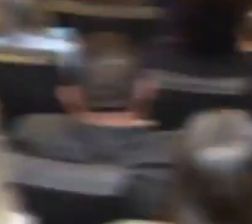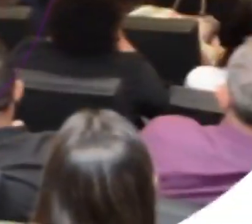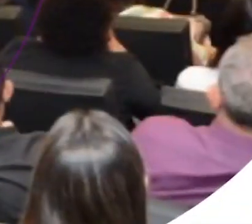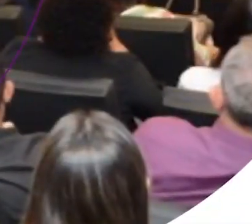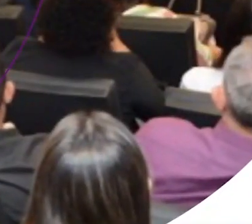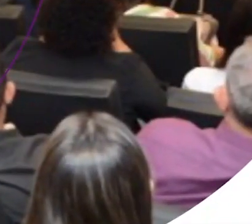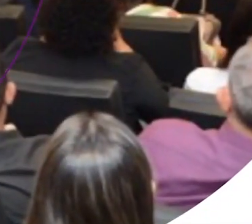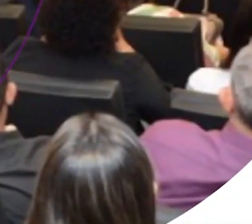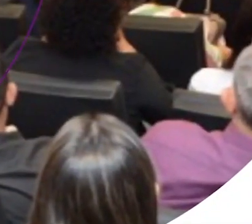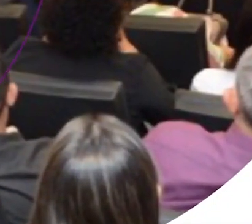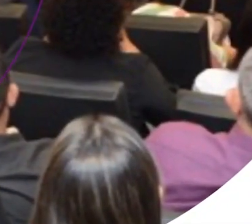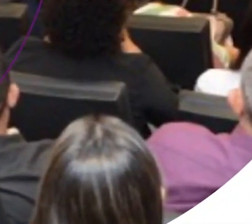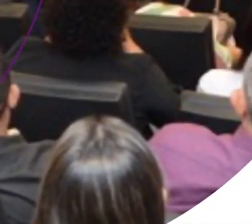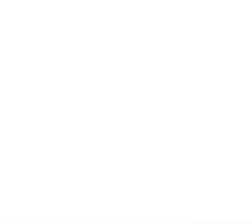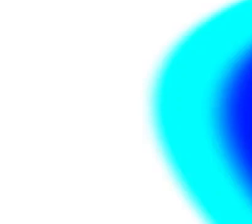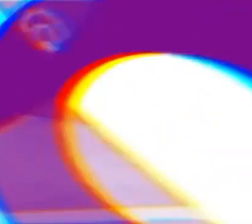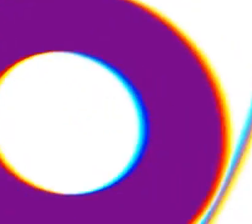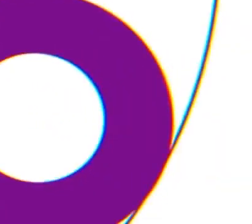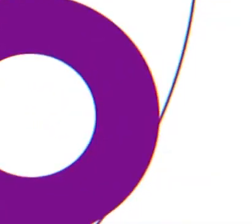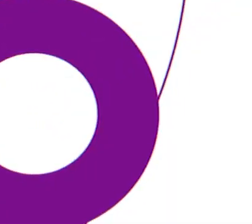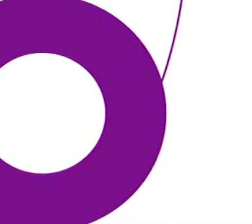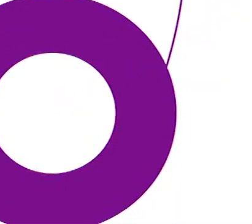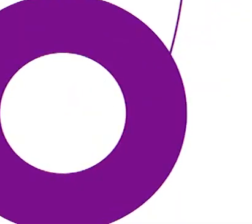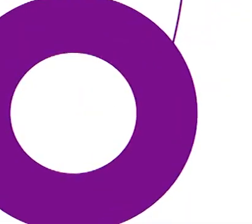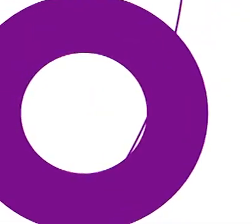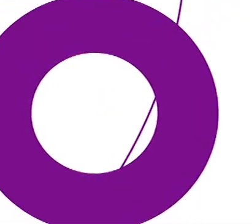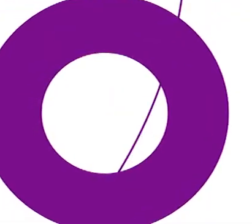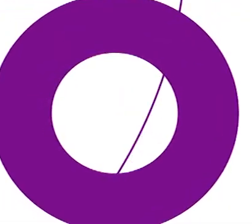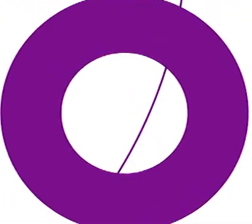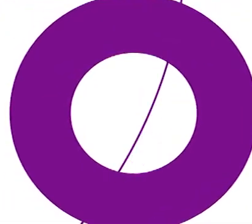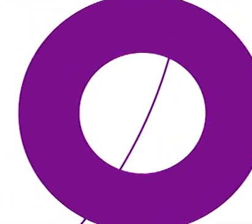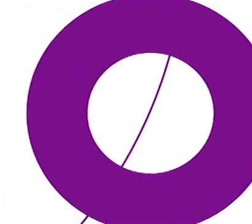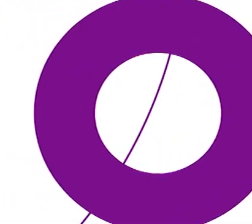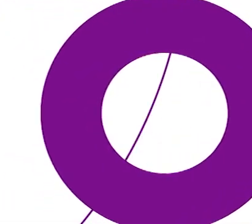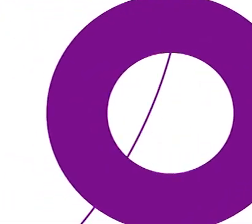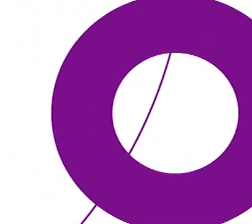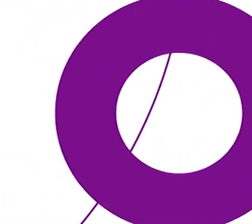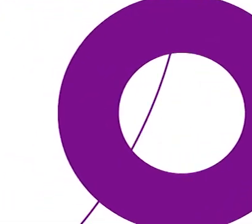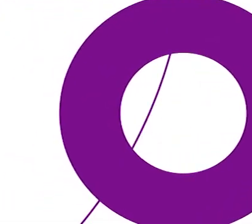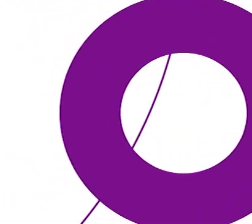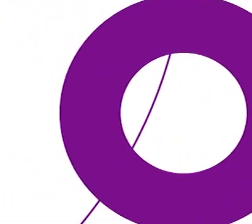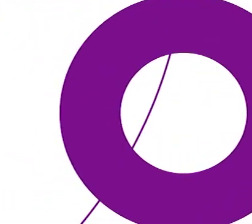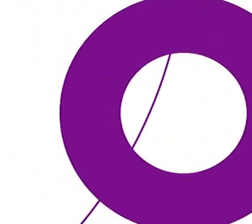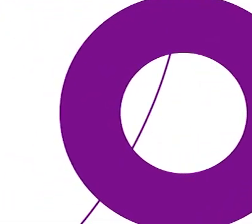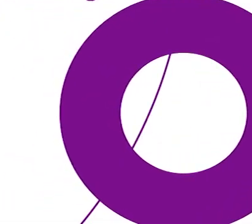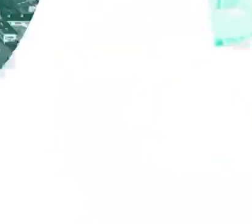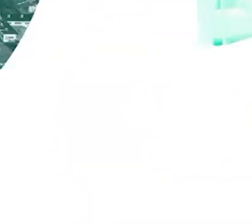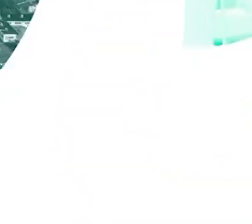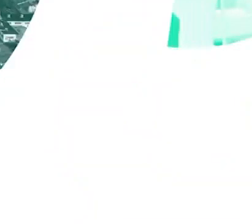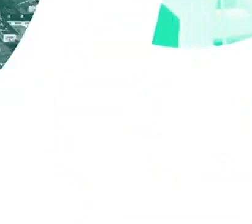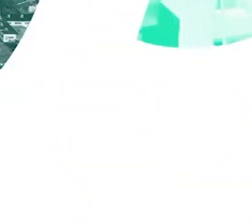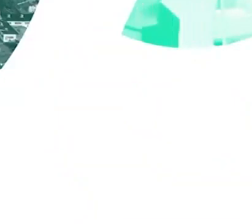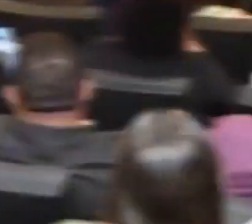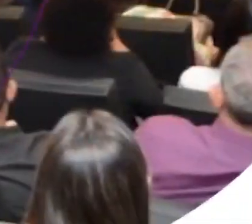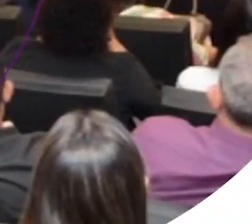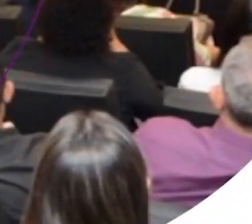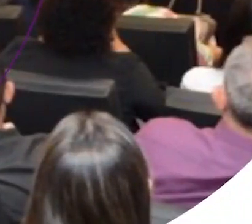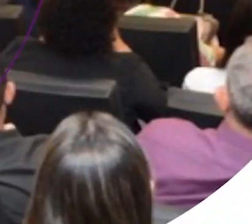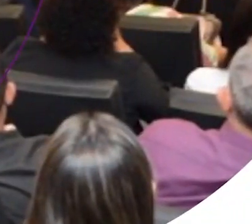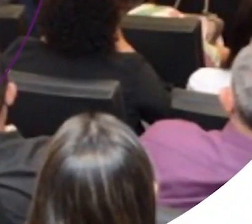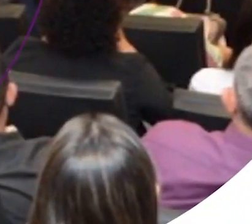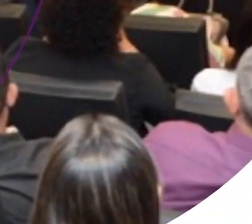TV Câmara Fortaleza. A fortaleza da nossa cidade é você. TV